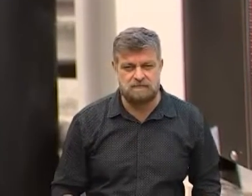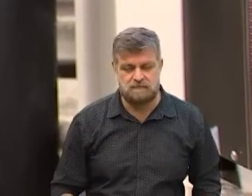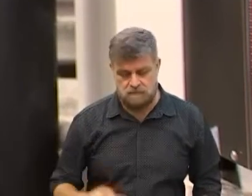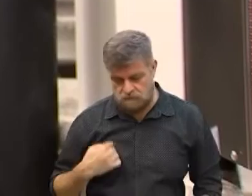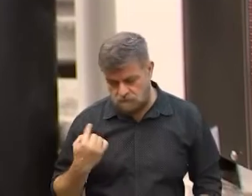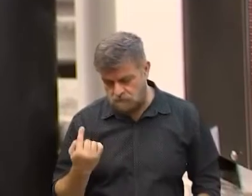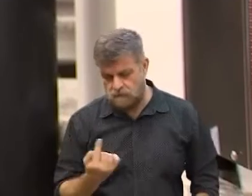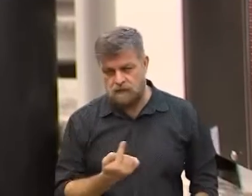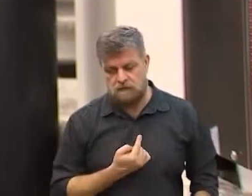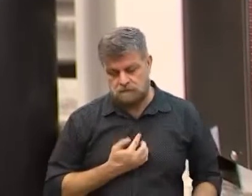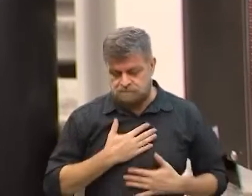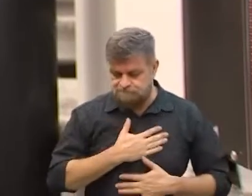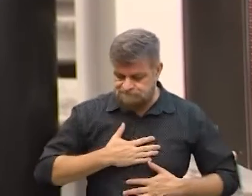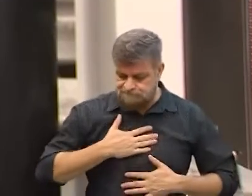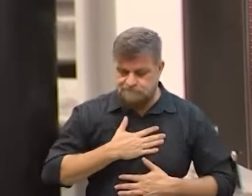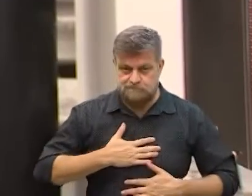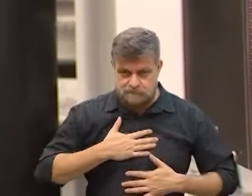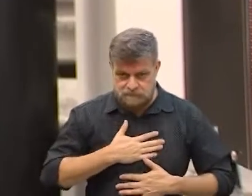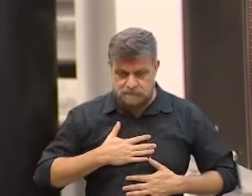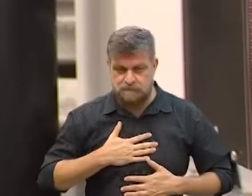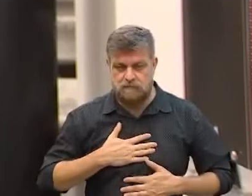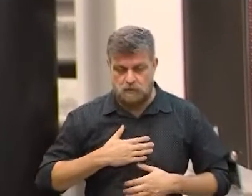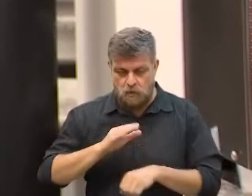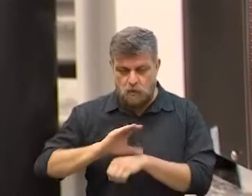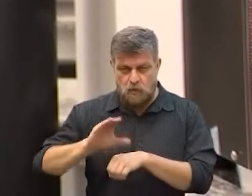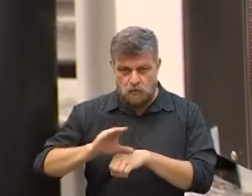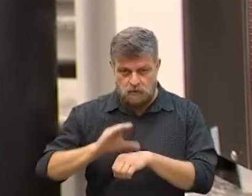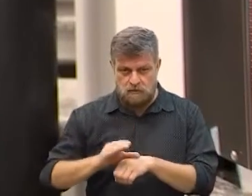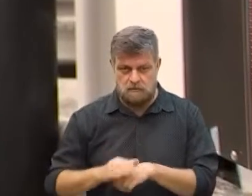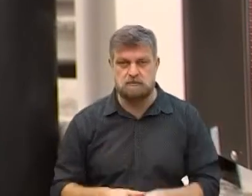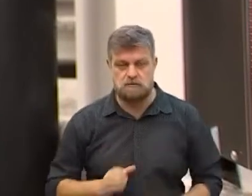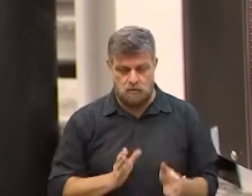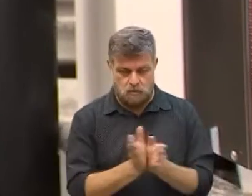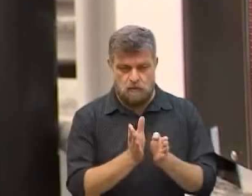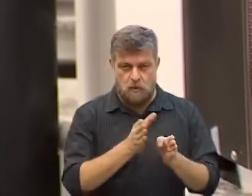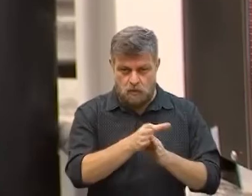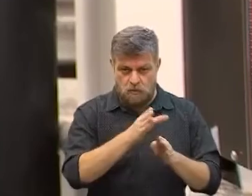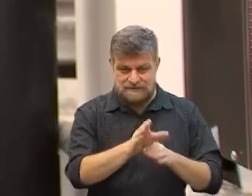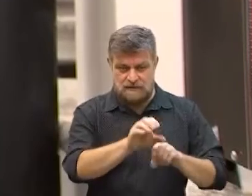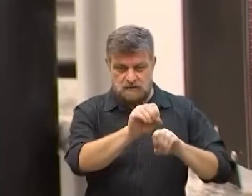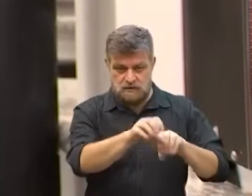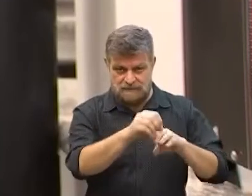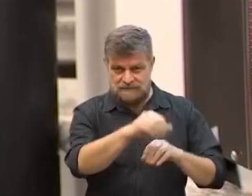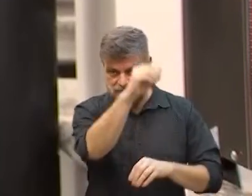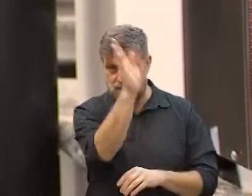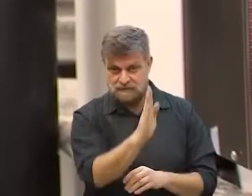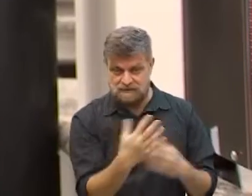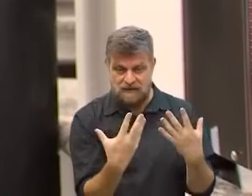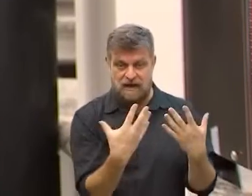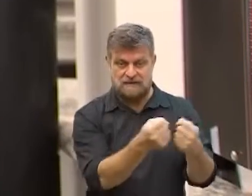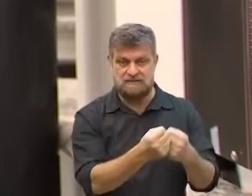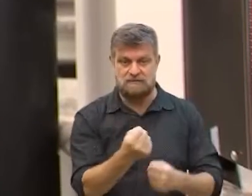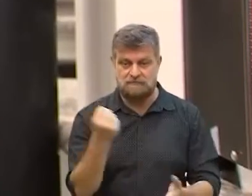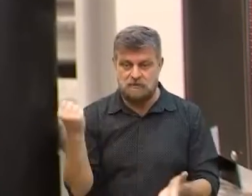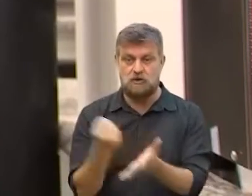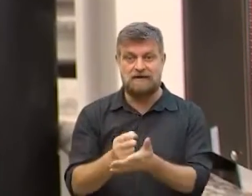E nós estamos muito satisfeitos, né? O curso acaba de ser aprovado pelo Conselho Nacional de Educação, né? Tirou nota